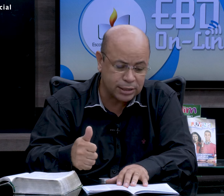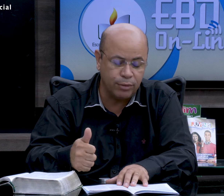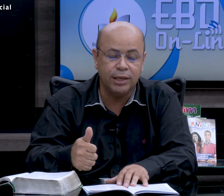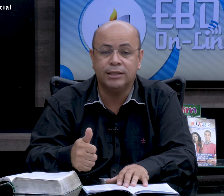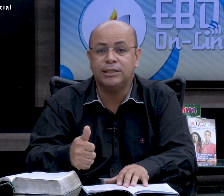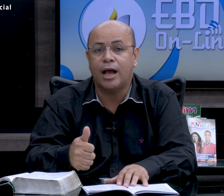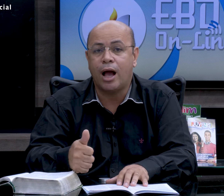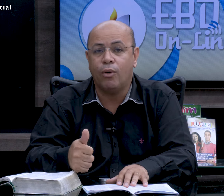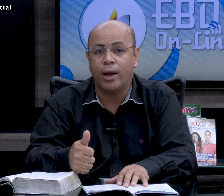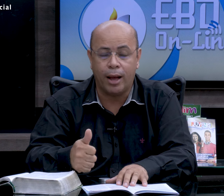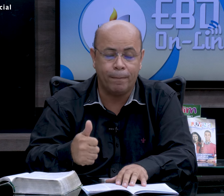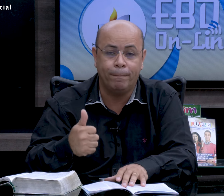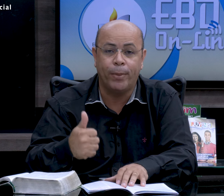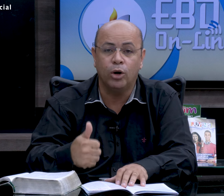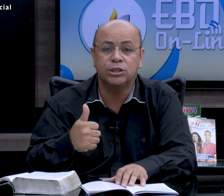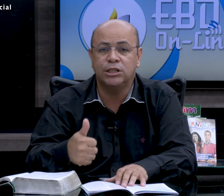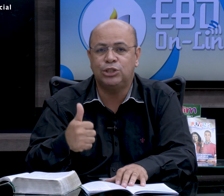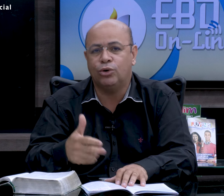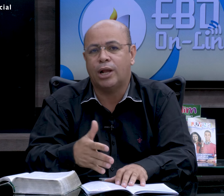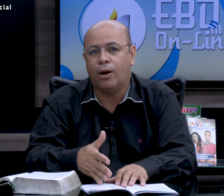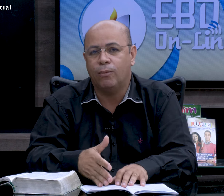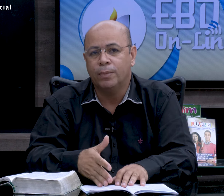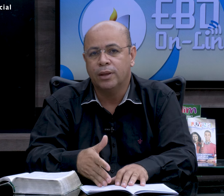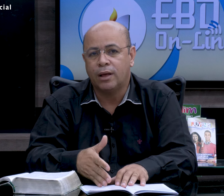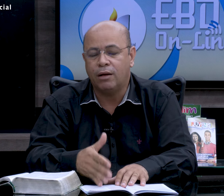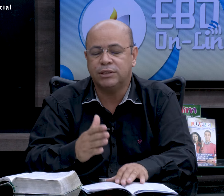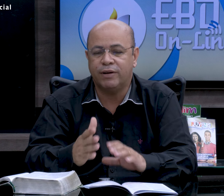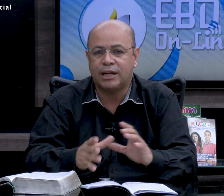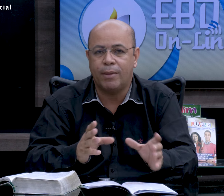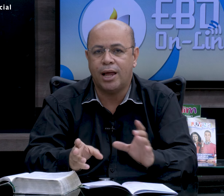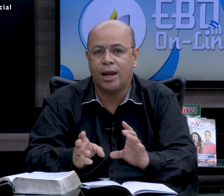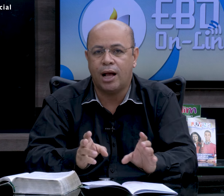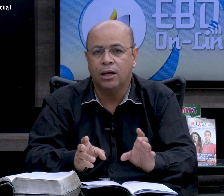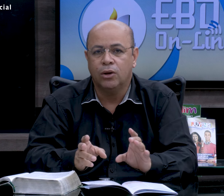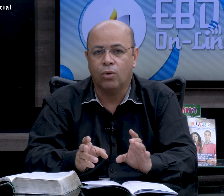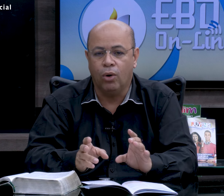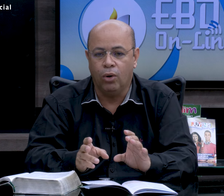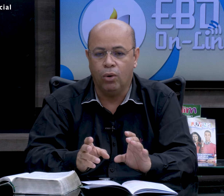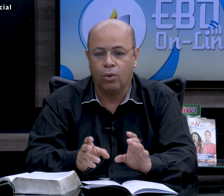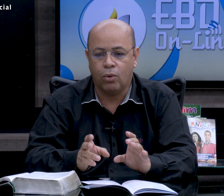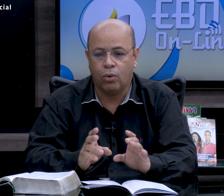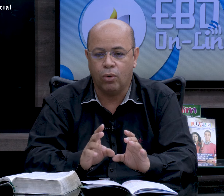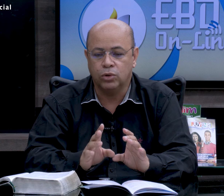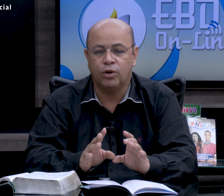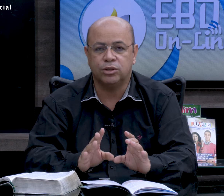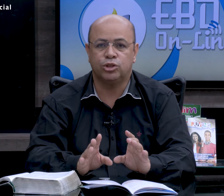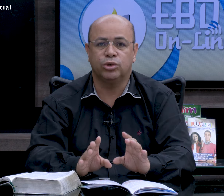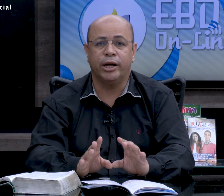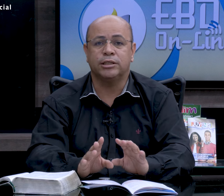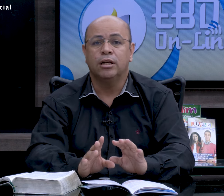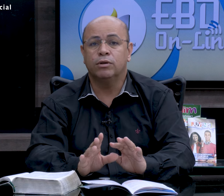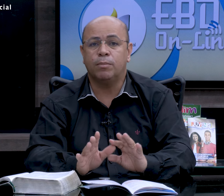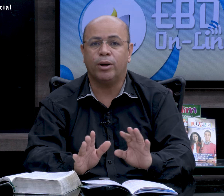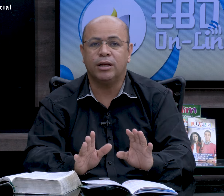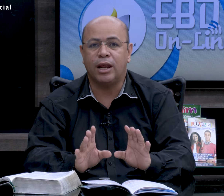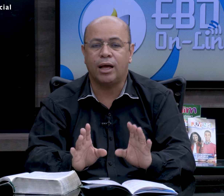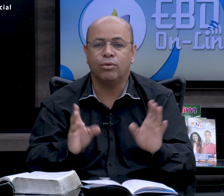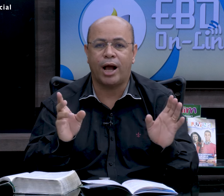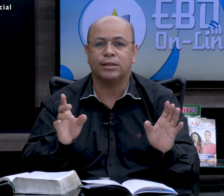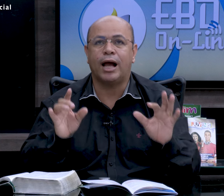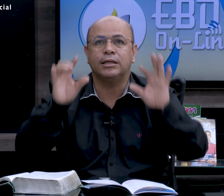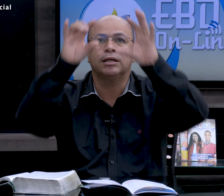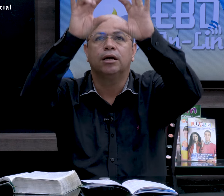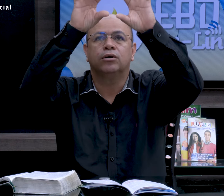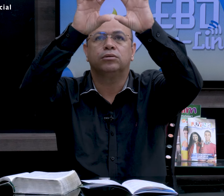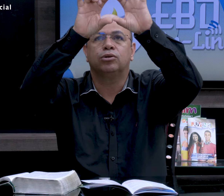Santificação Inicial É A posicional tá você vai trabalhar lá com com os vossos estudantes você pode criar